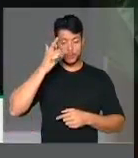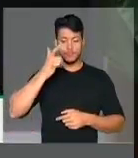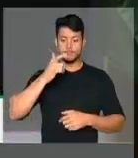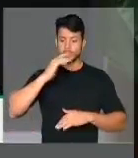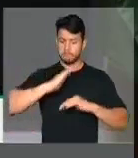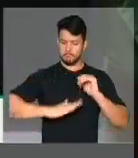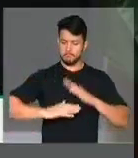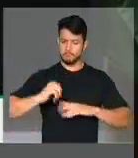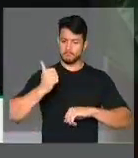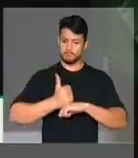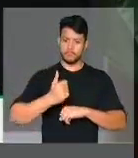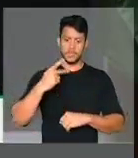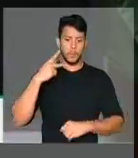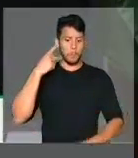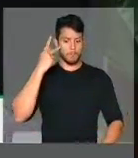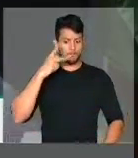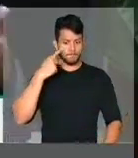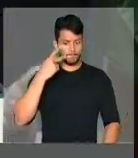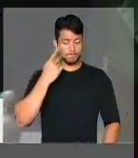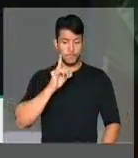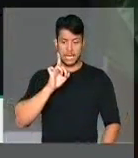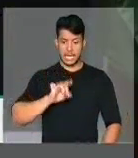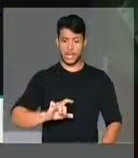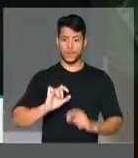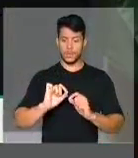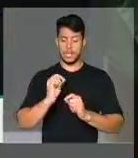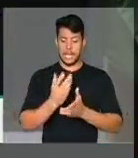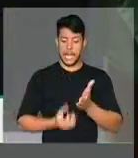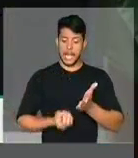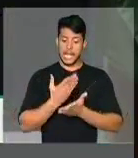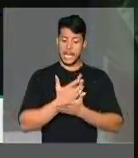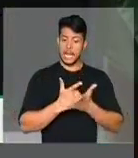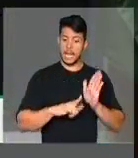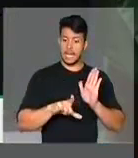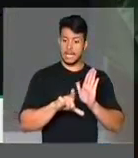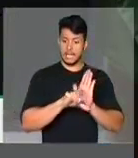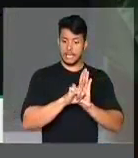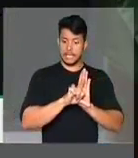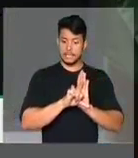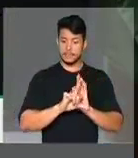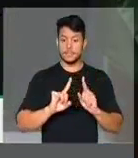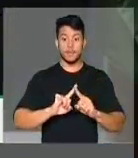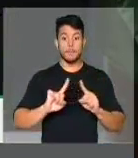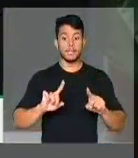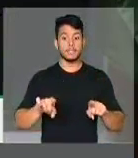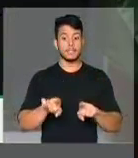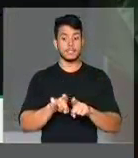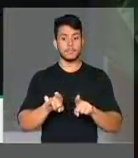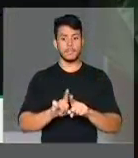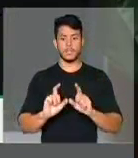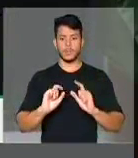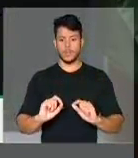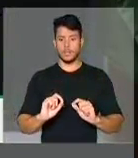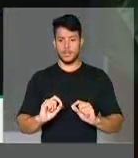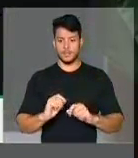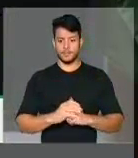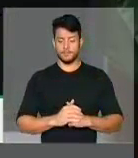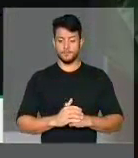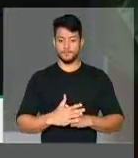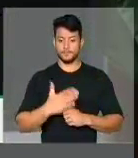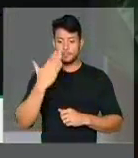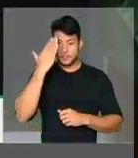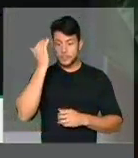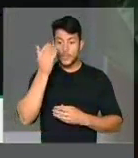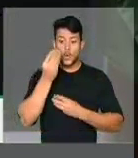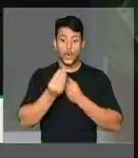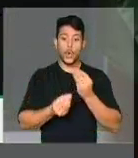papel de parlamentar, de fazer as leis, mas ao mesmo tempo também de ver como faz